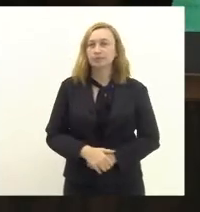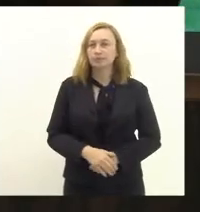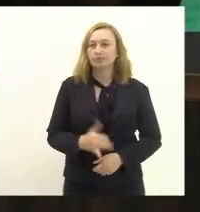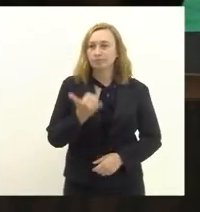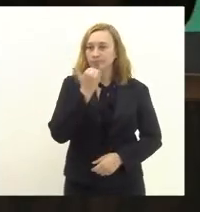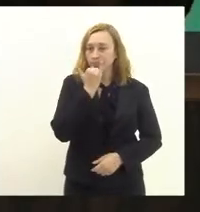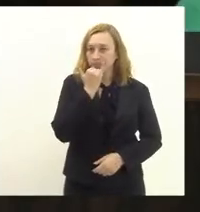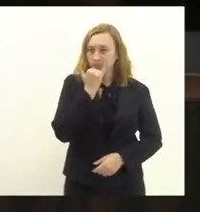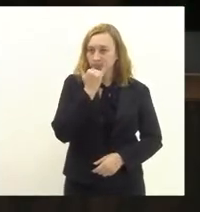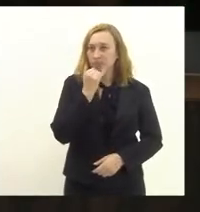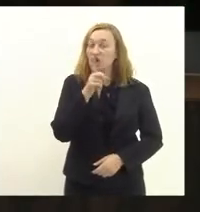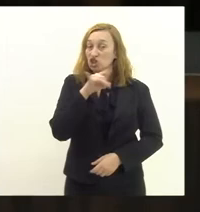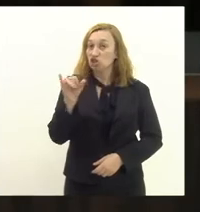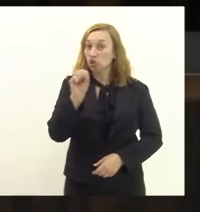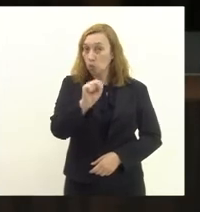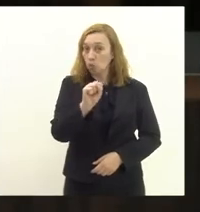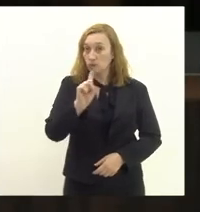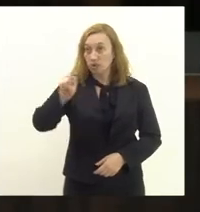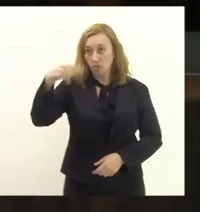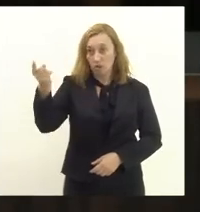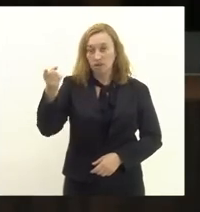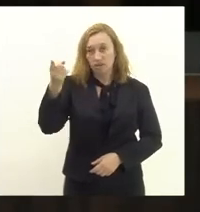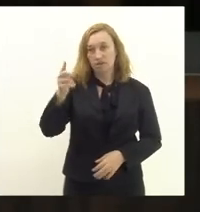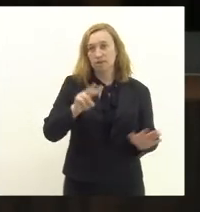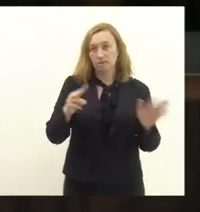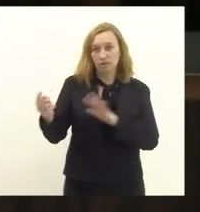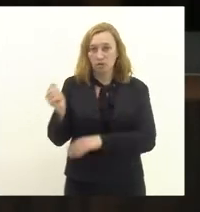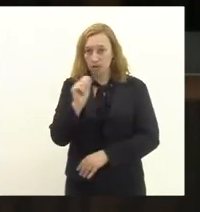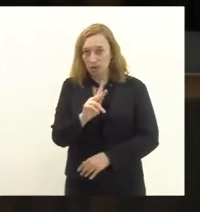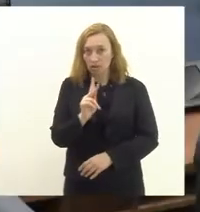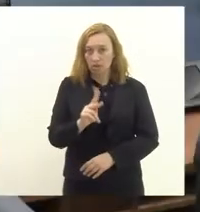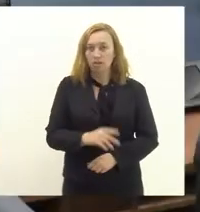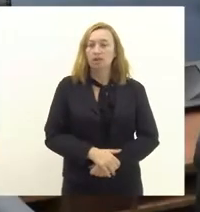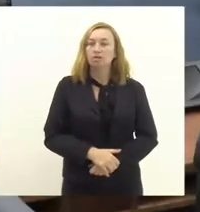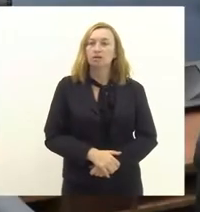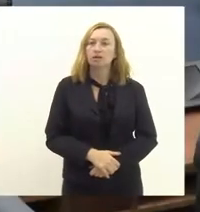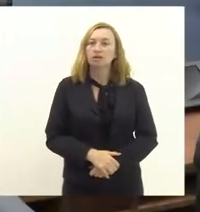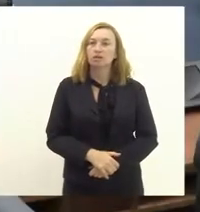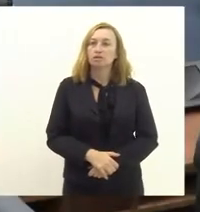Perdão, dia 8 da outra semana, ok?